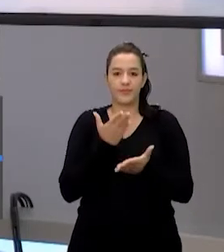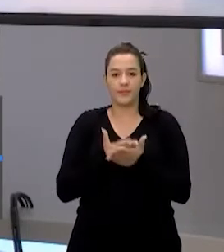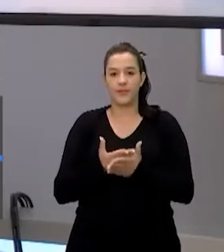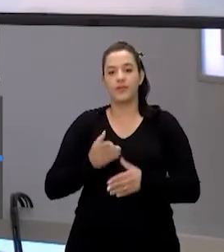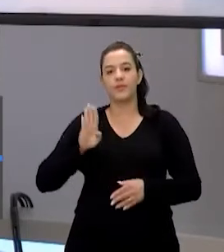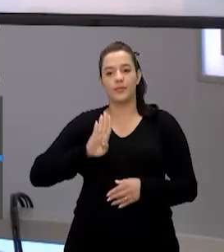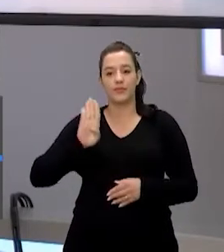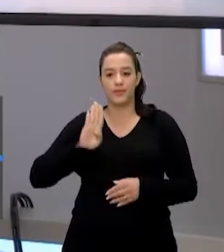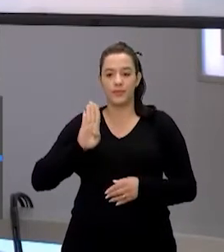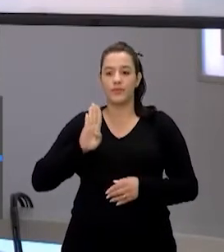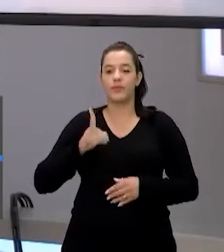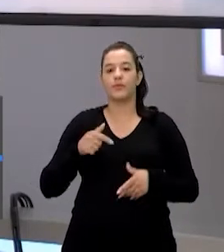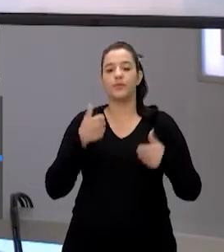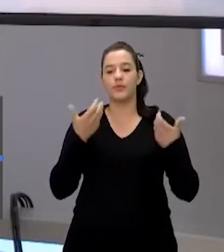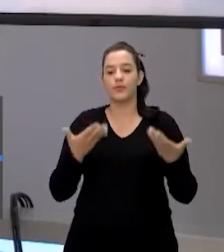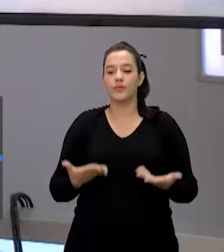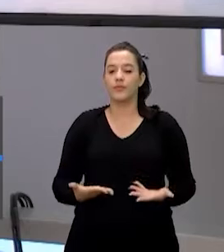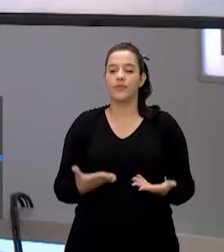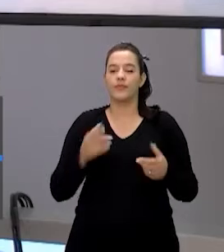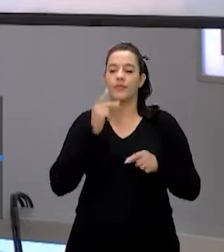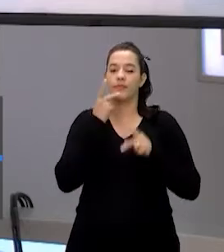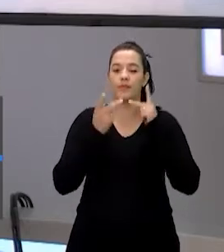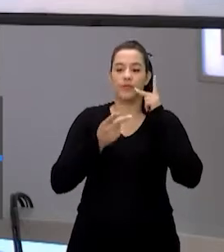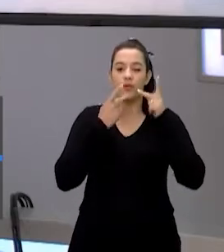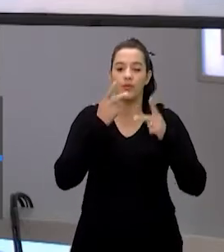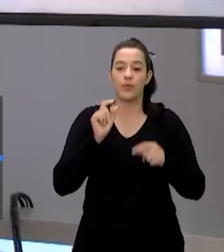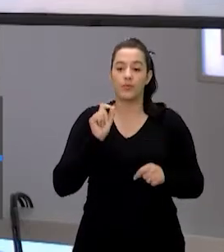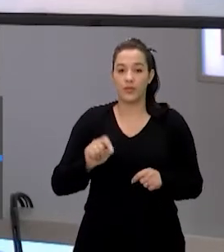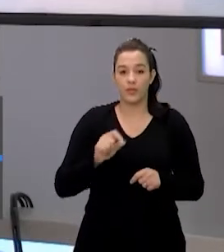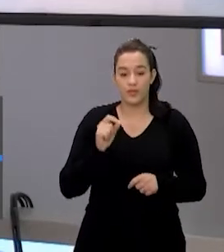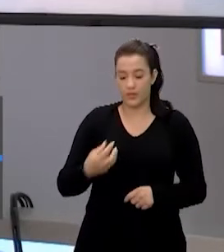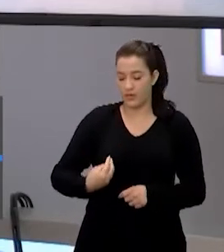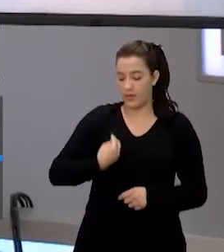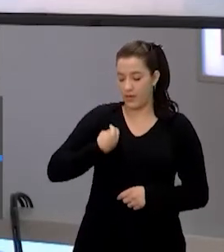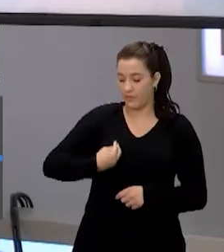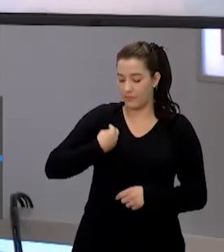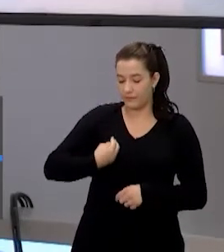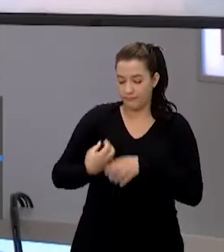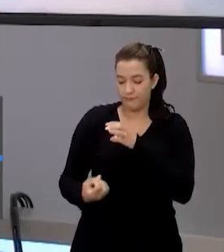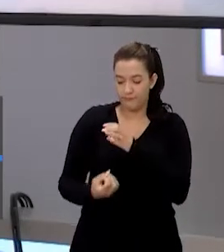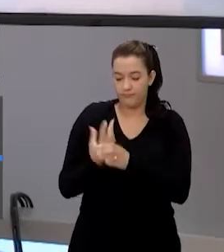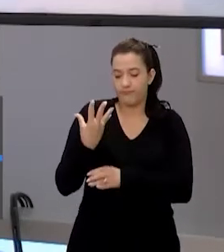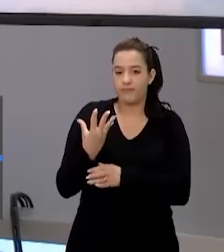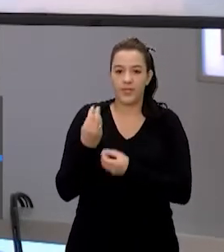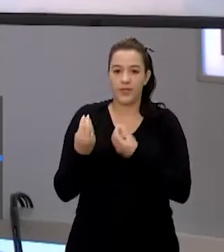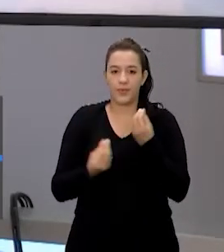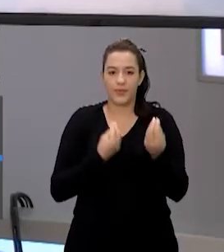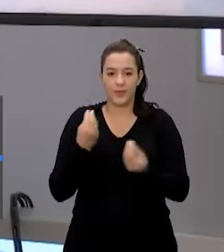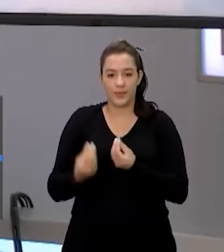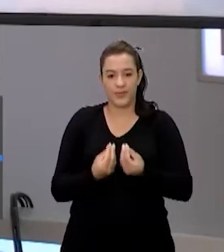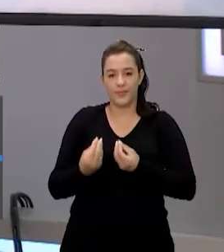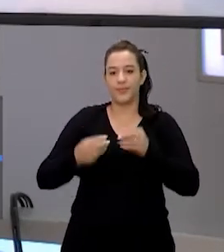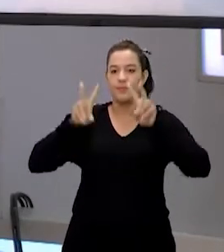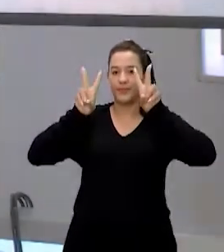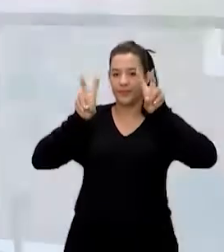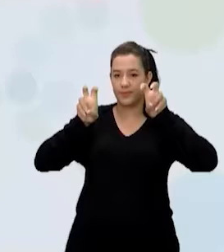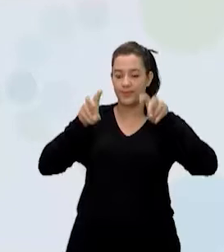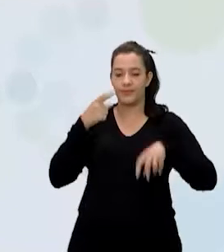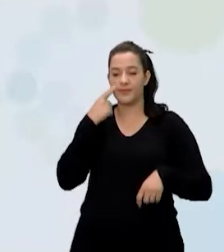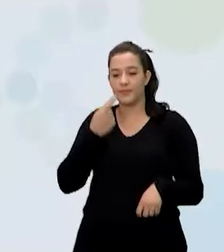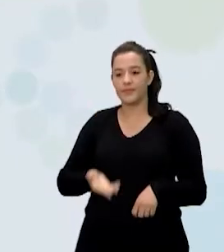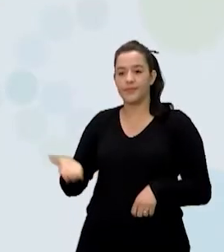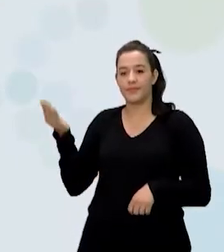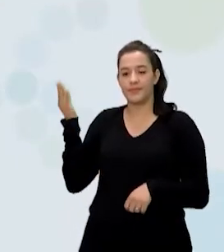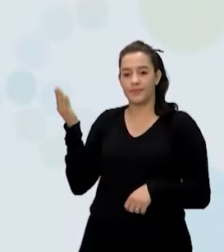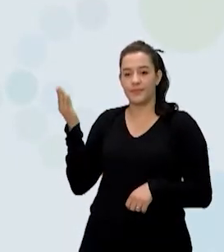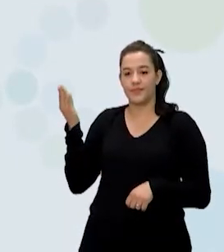E hoje a gente vai falar um pouquinho aí a respeito da origem da vida. Então, olha só, o título para você está aí na tela,